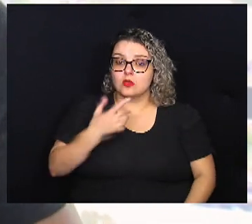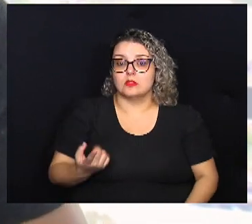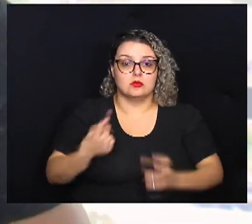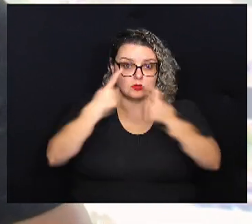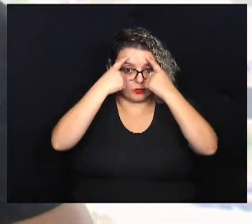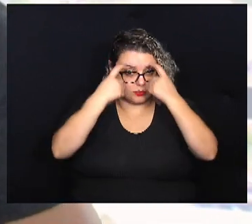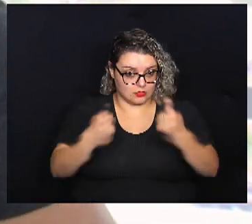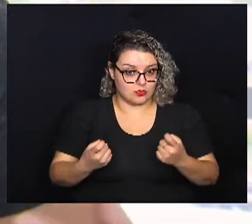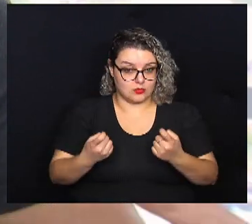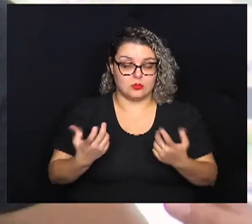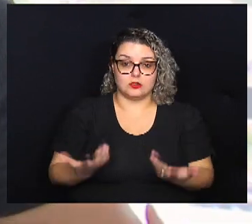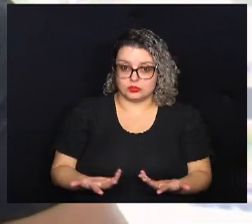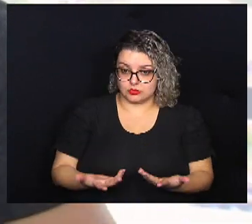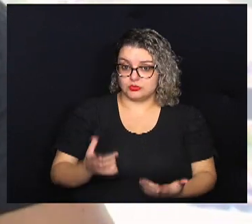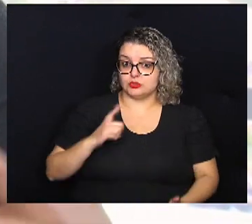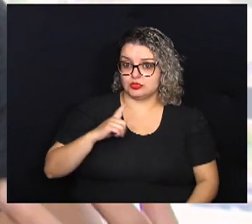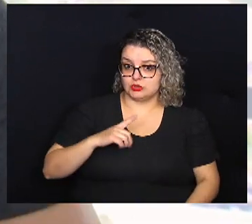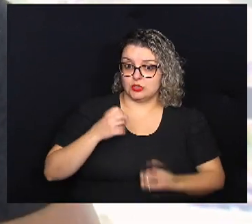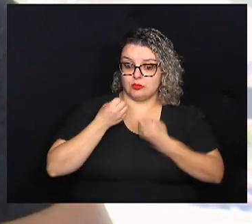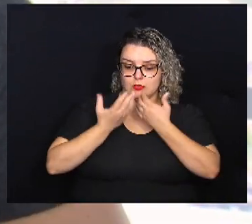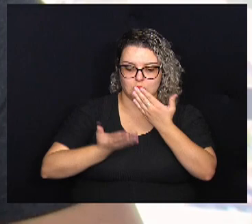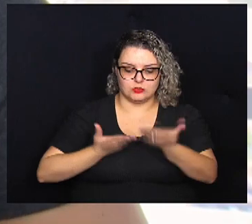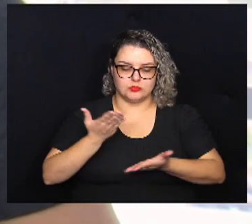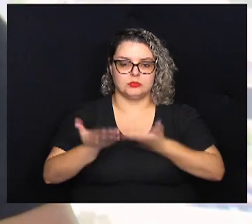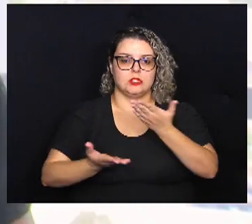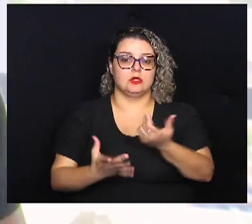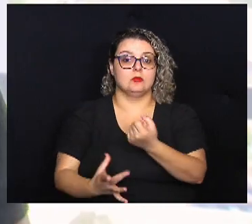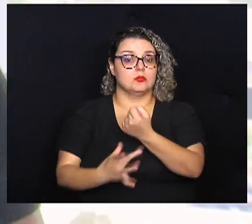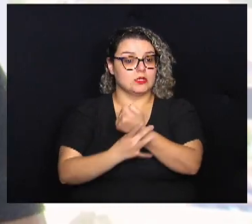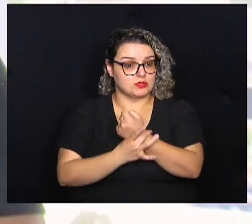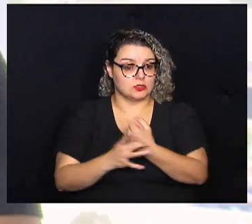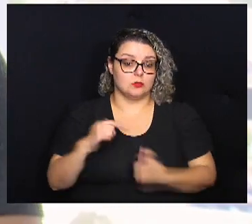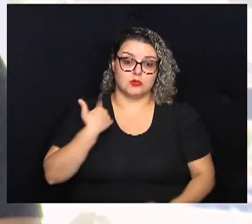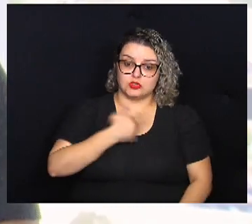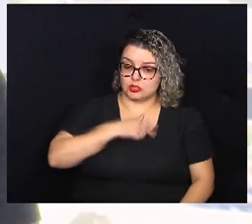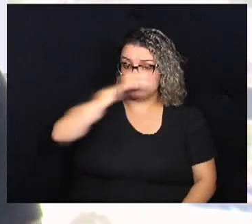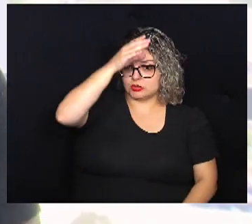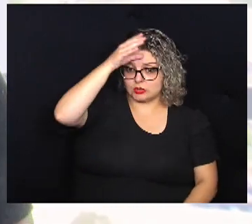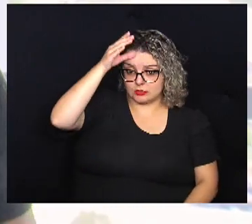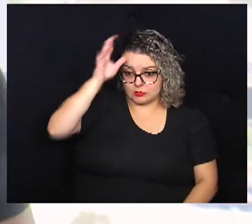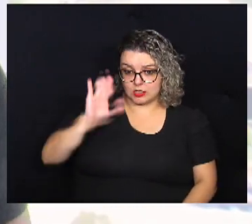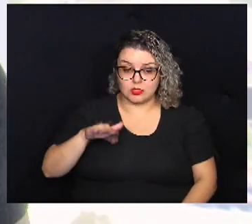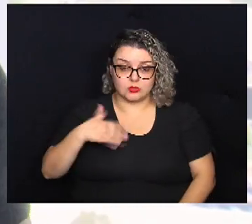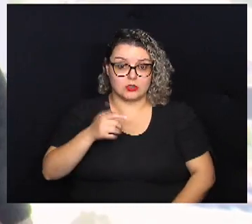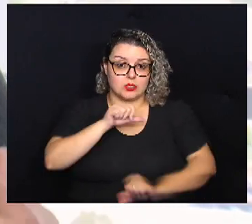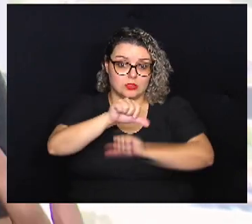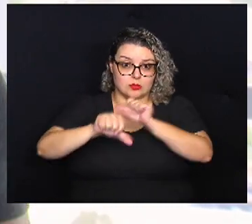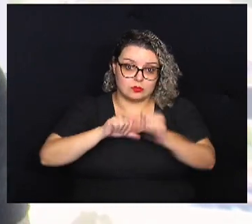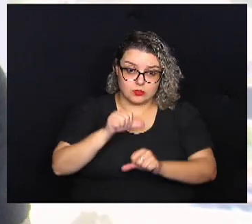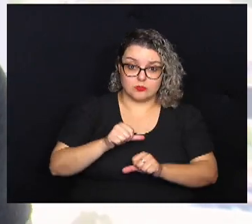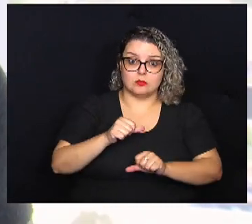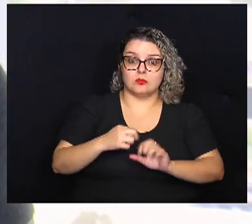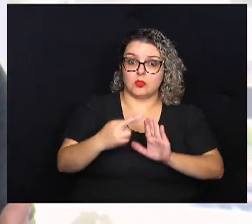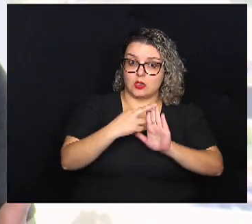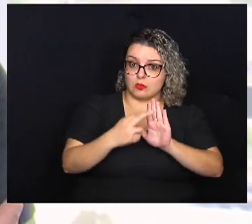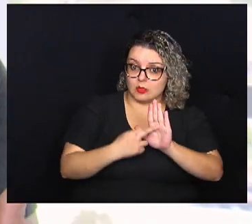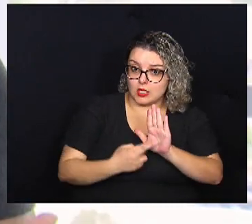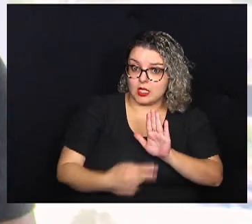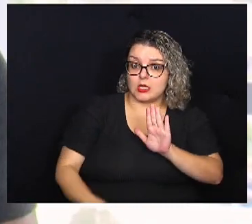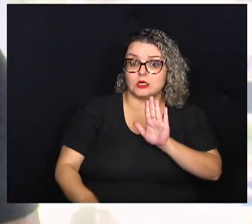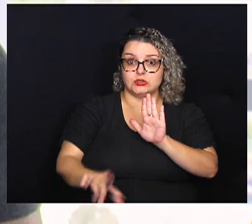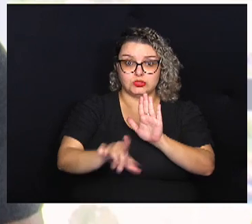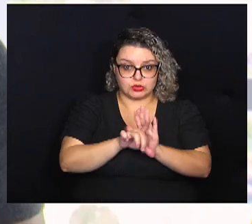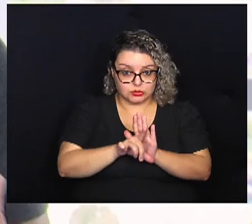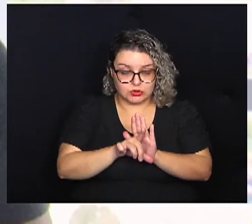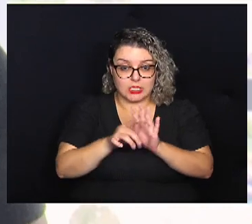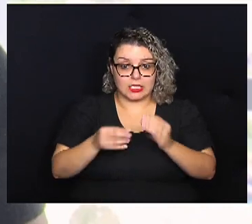com a questão de ter um bom tratamento e uma boa segurança para os nossos clientes, mas quando a gente transforma isso numa regra, numa lei que